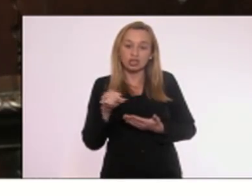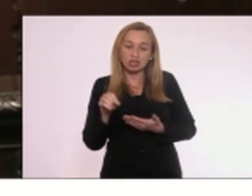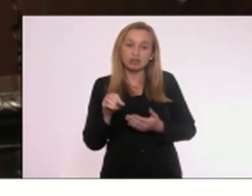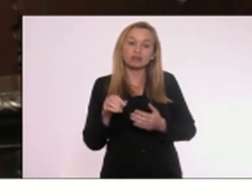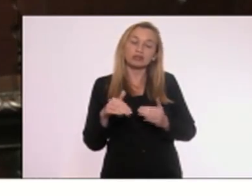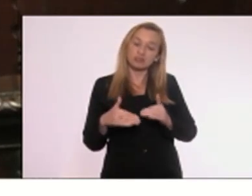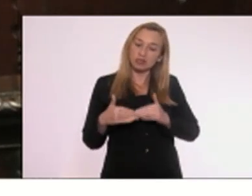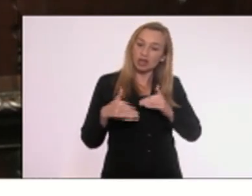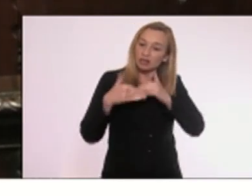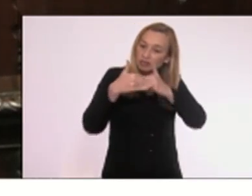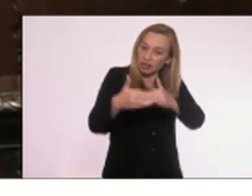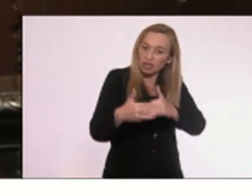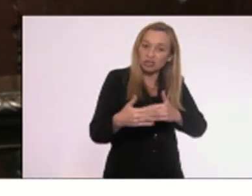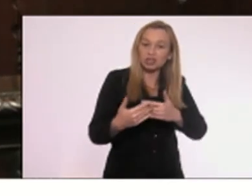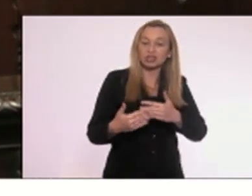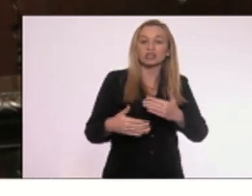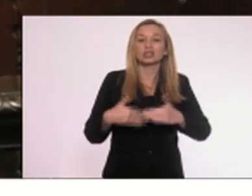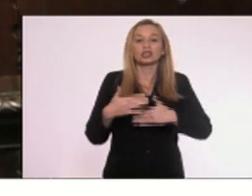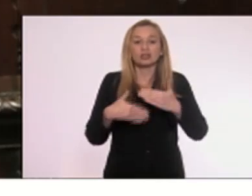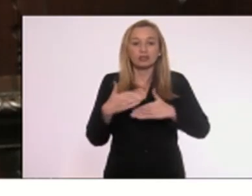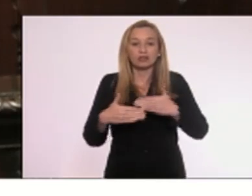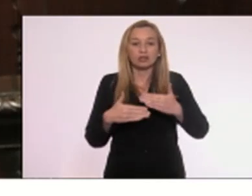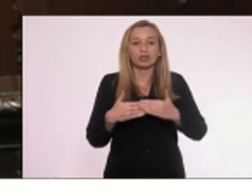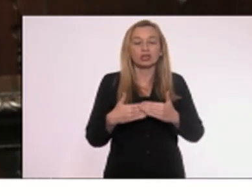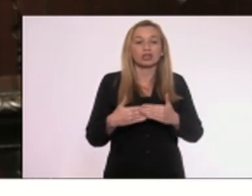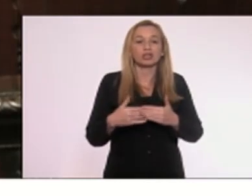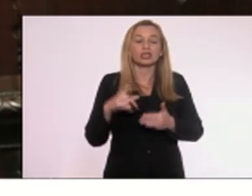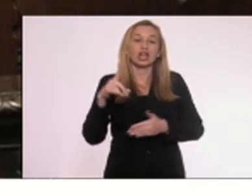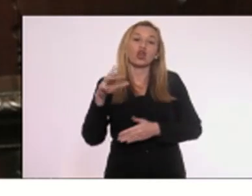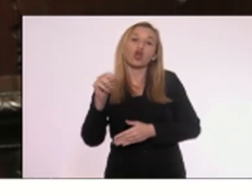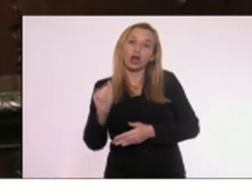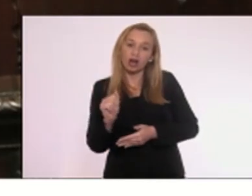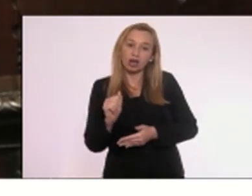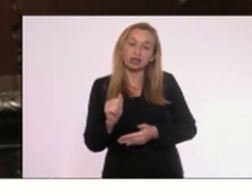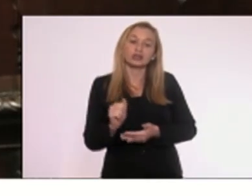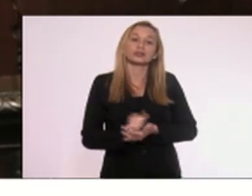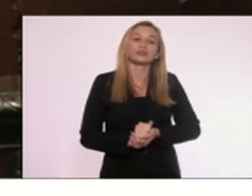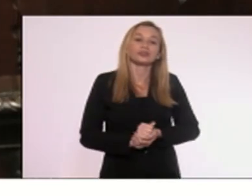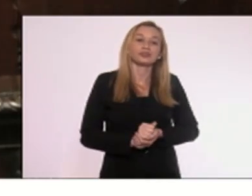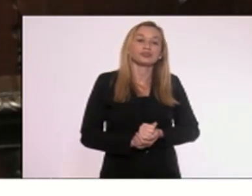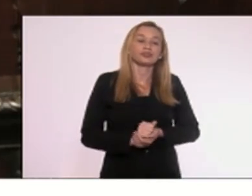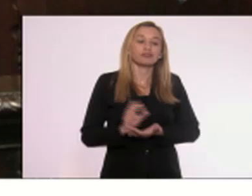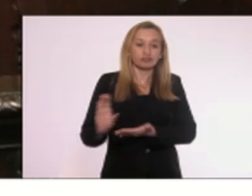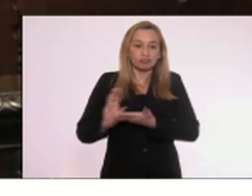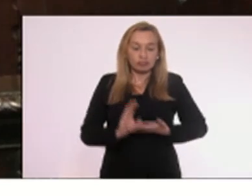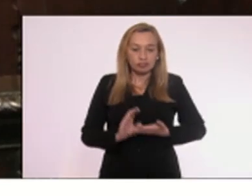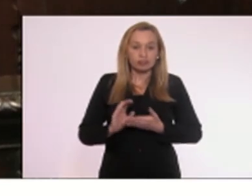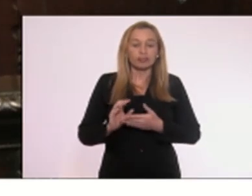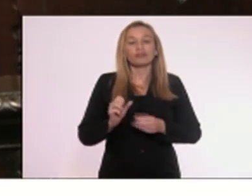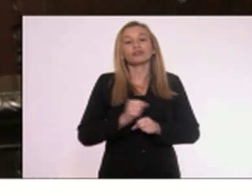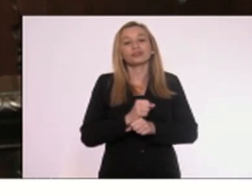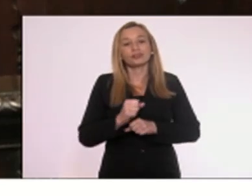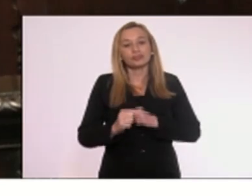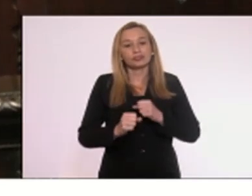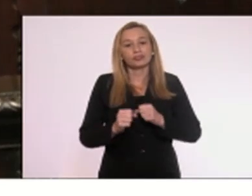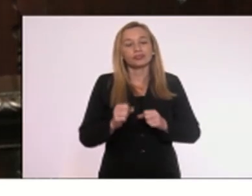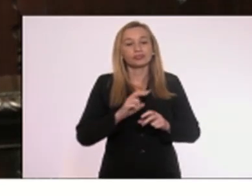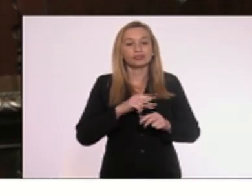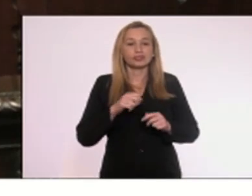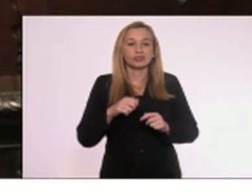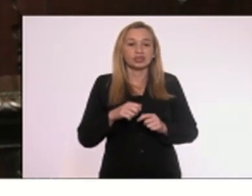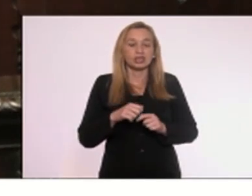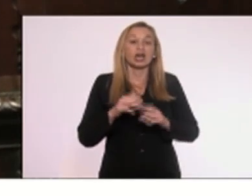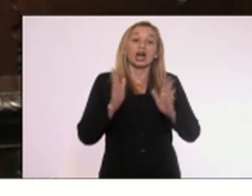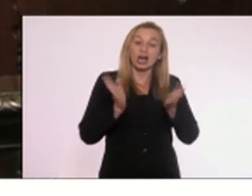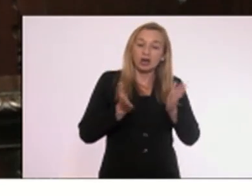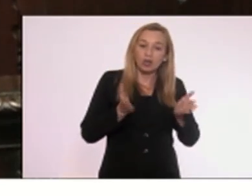mais à frente na finalização da LOA, da Lei do Orçamento Anual. Agora, não vou permitir também